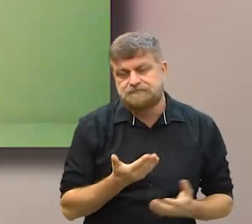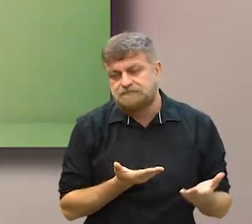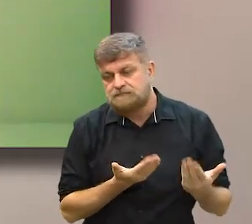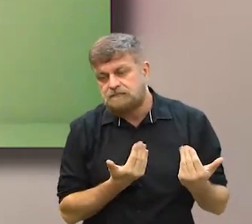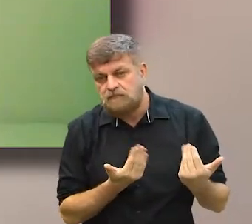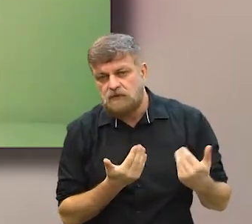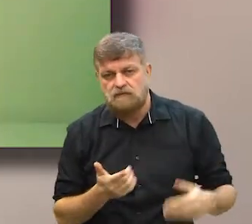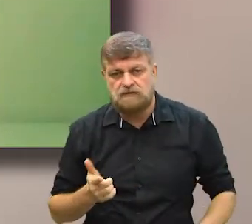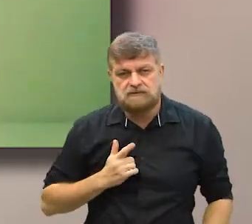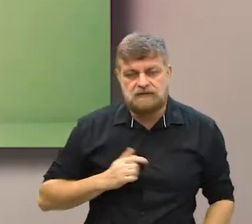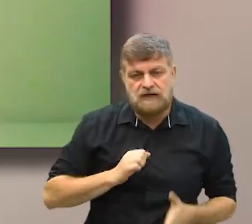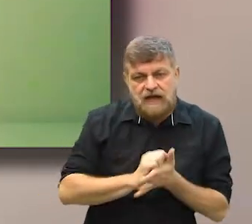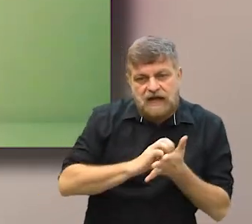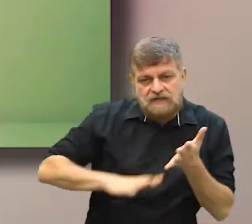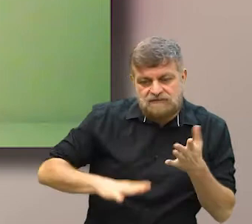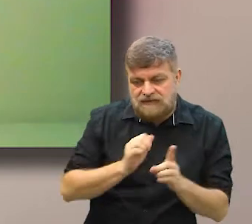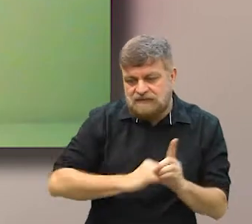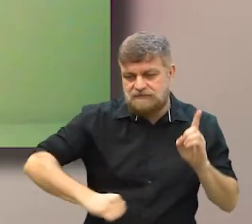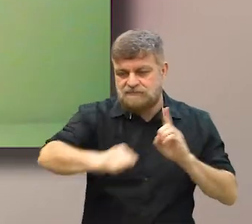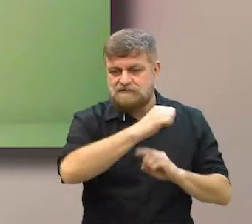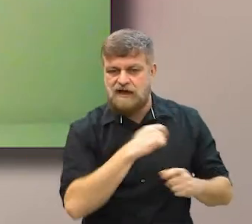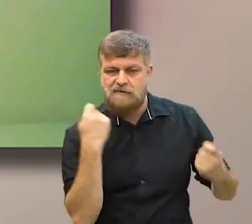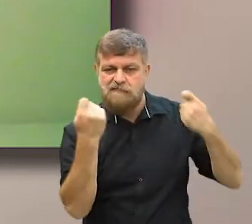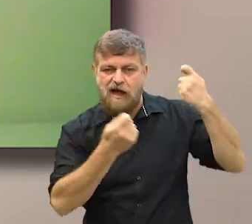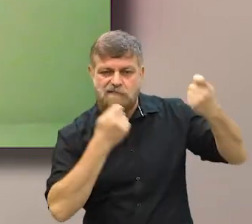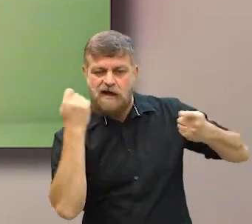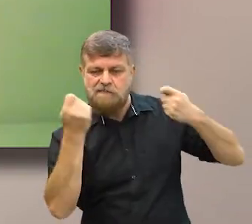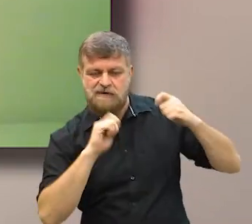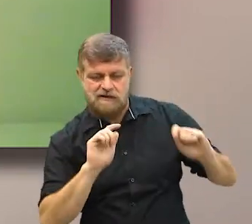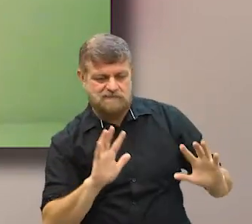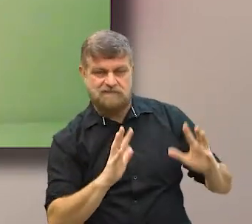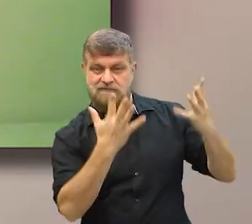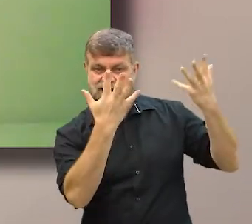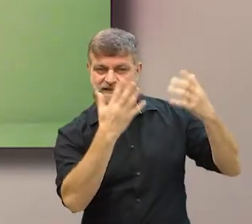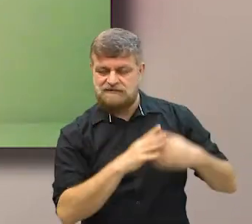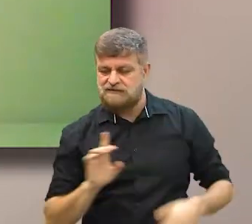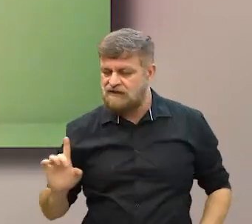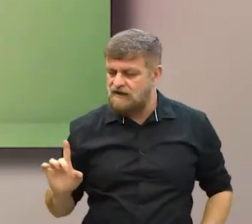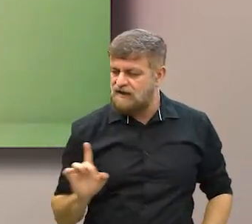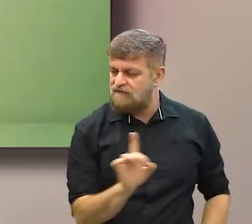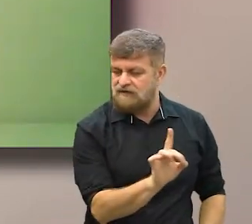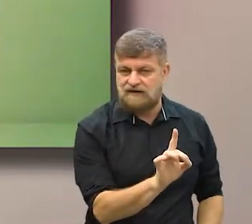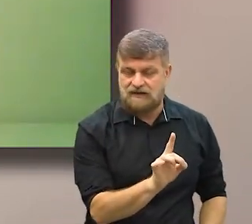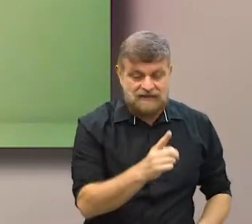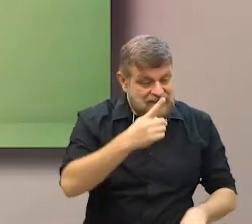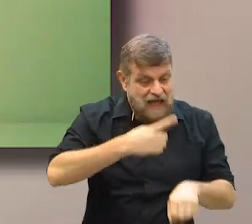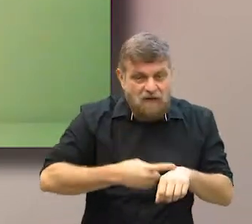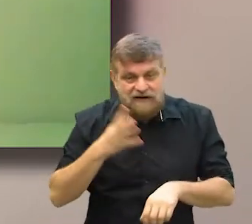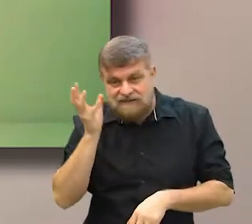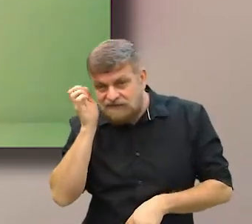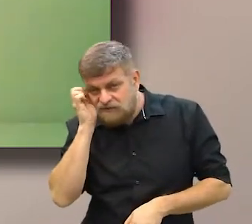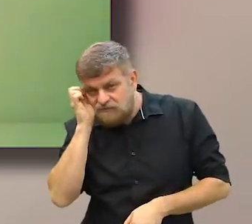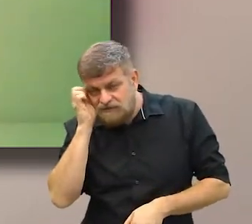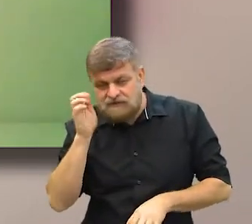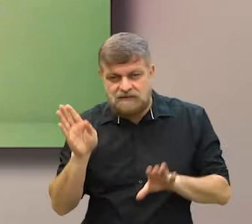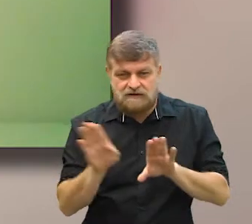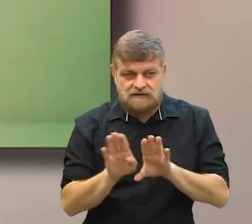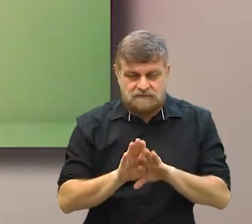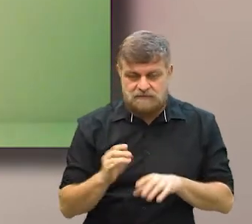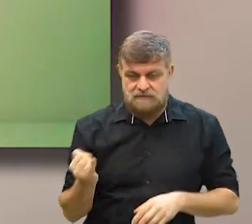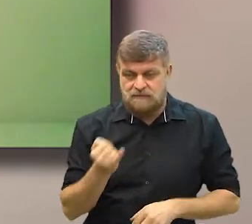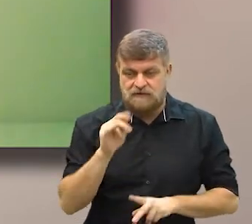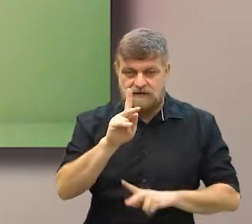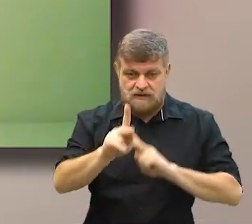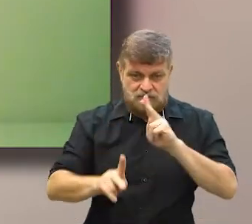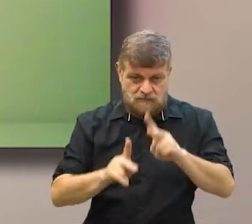estarem atividades sociais, estar em festas, em baladas, etc. Uma outra parte